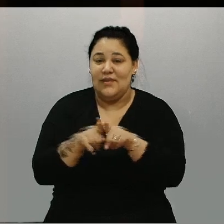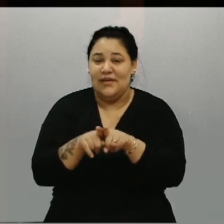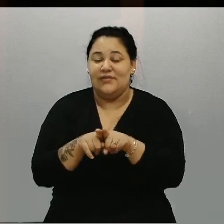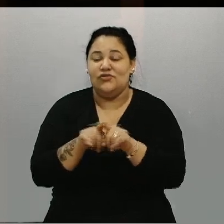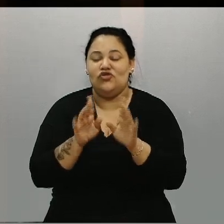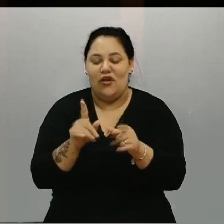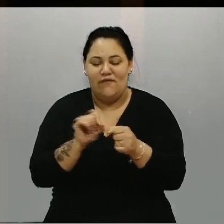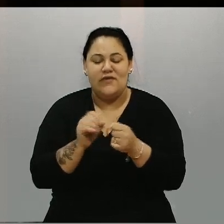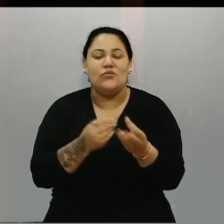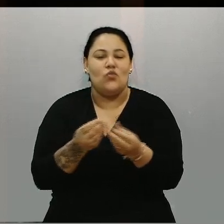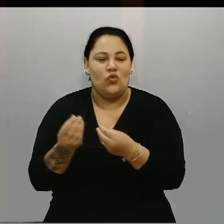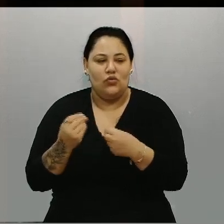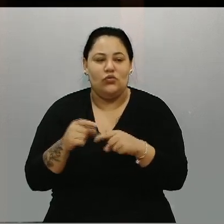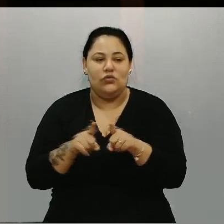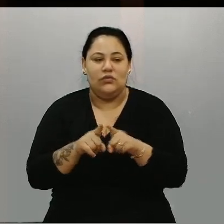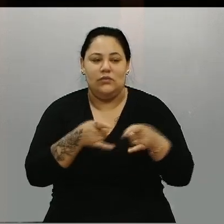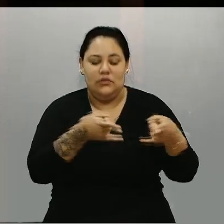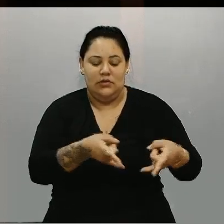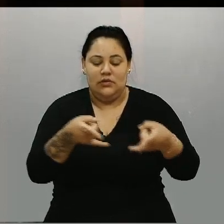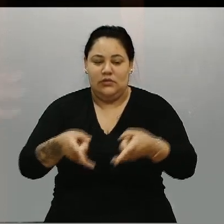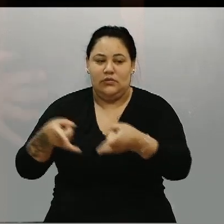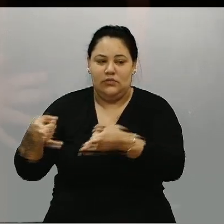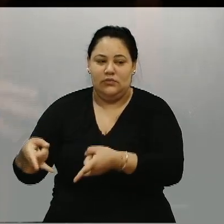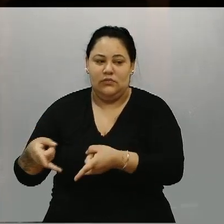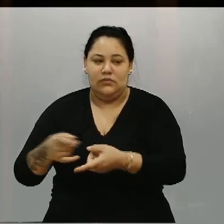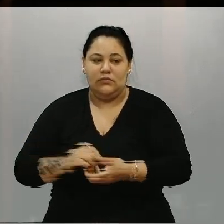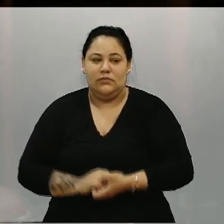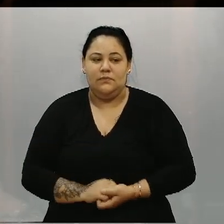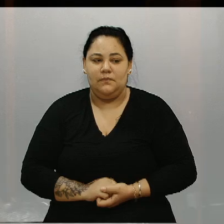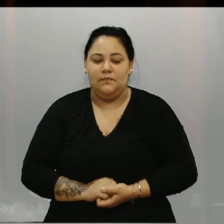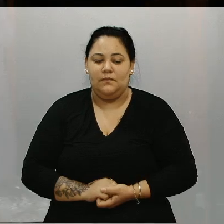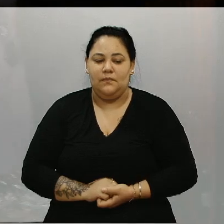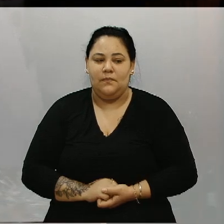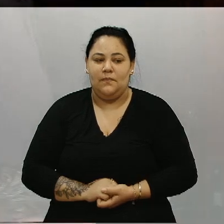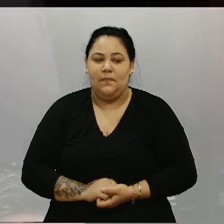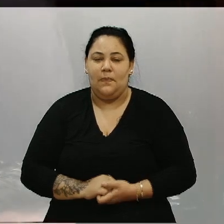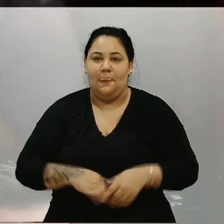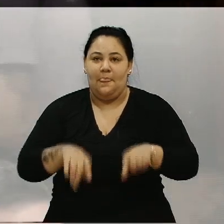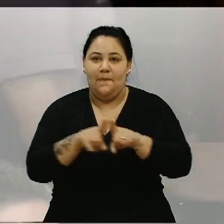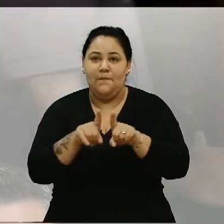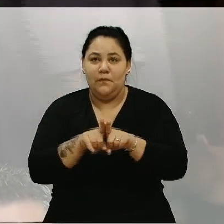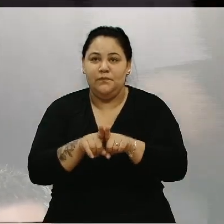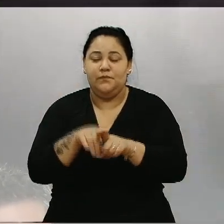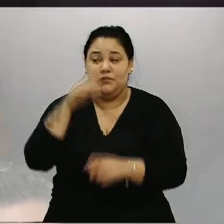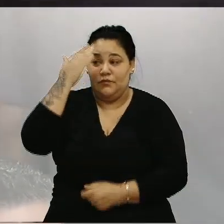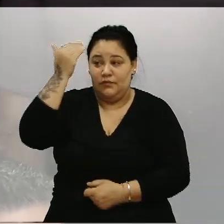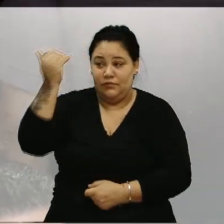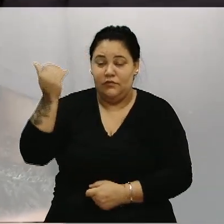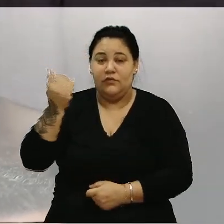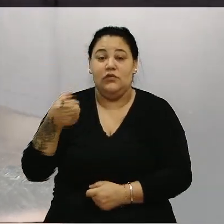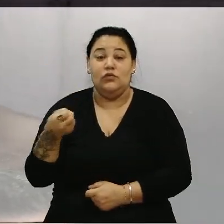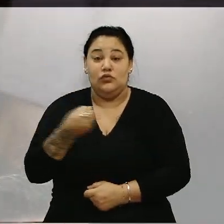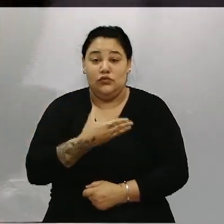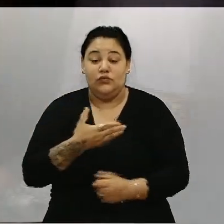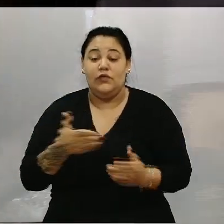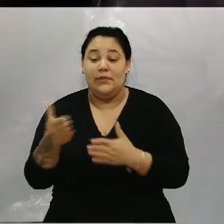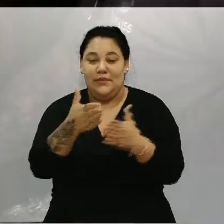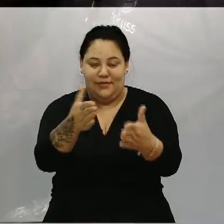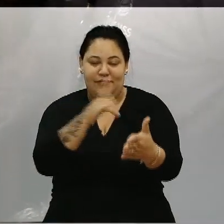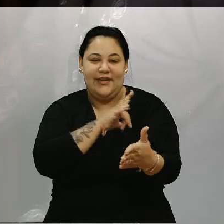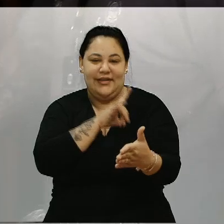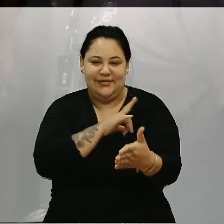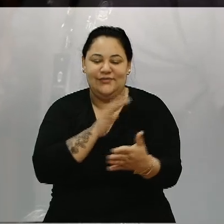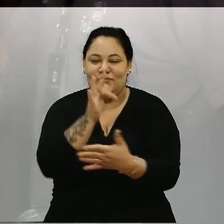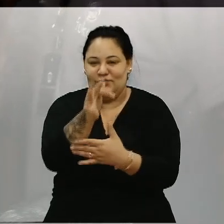né? Para aquelas pessoas que mais precisavam. Então, o Sandro, quero que ele tenha sucesso na nova empreitada que ele vai ter, né? Então,